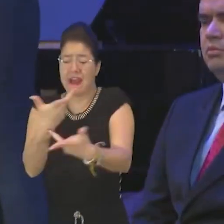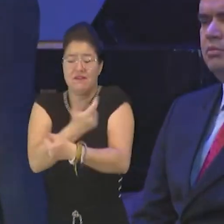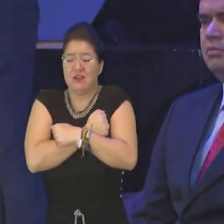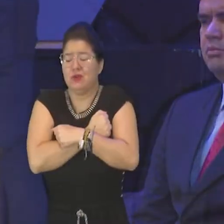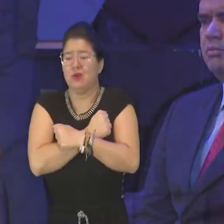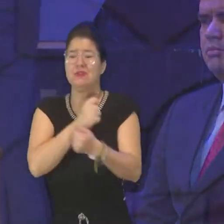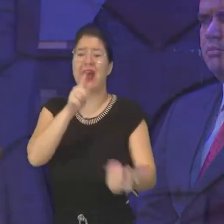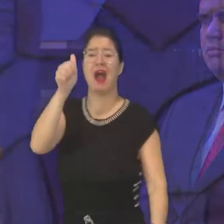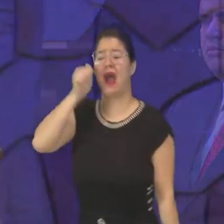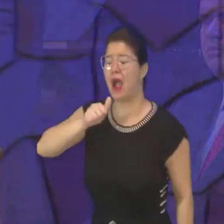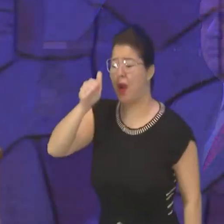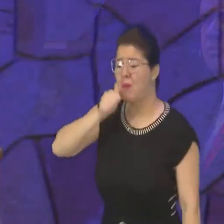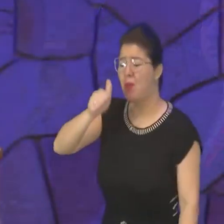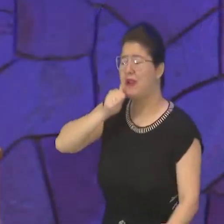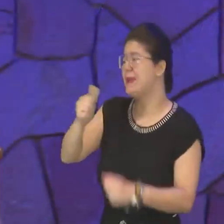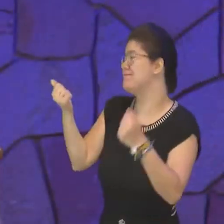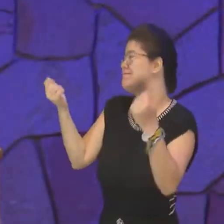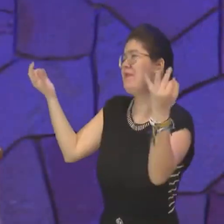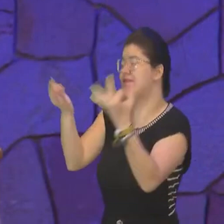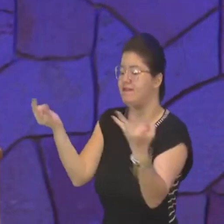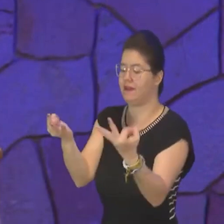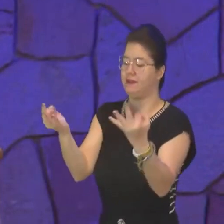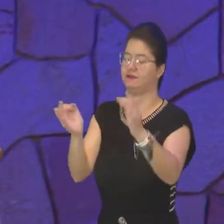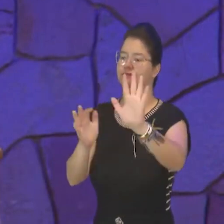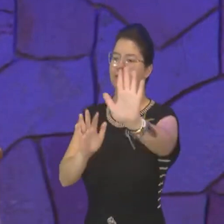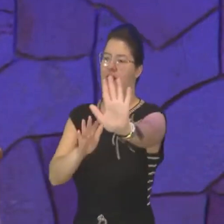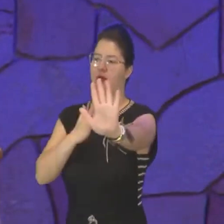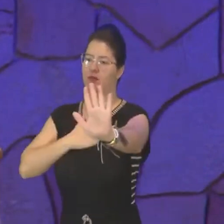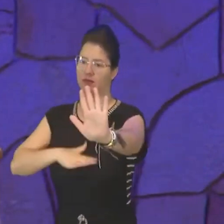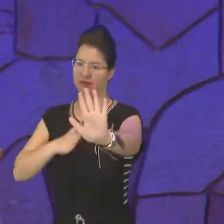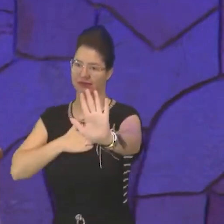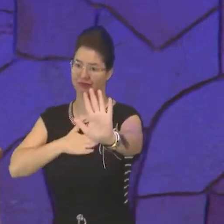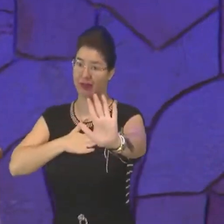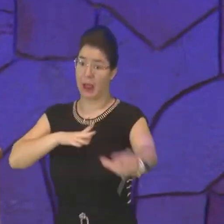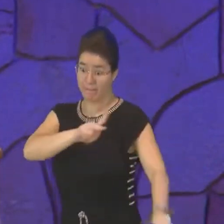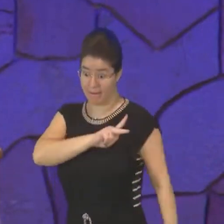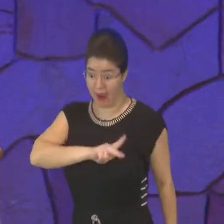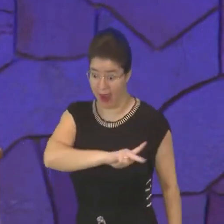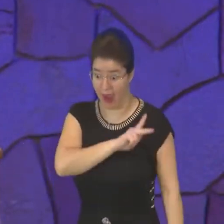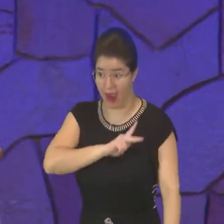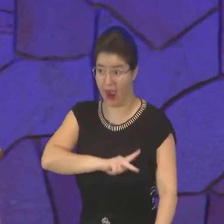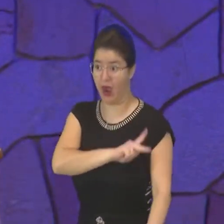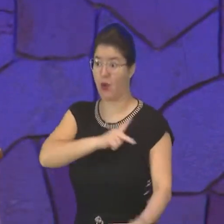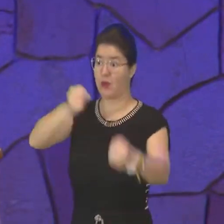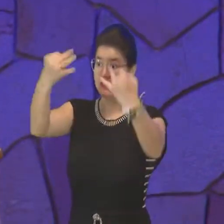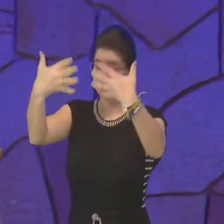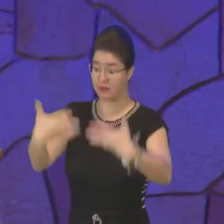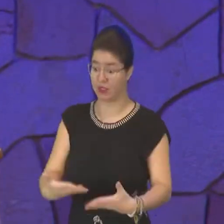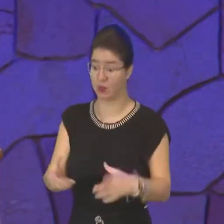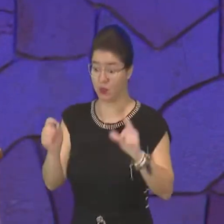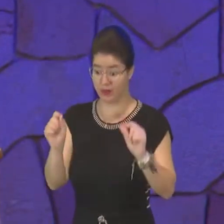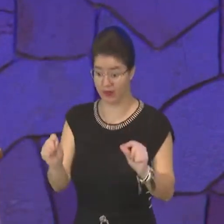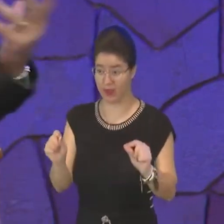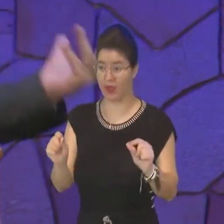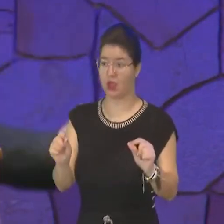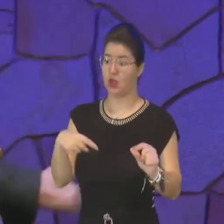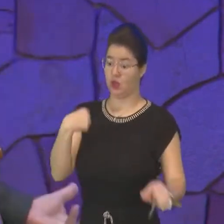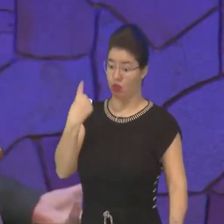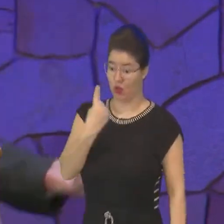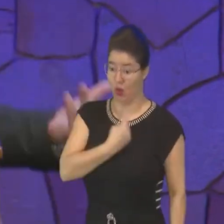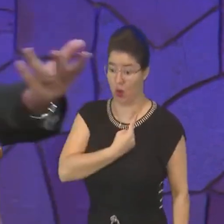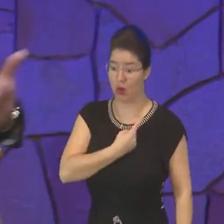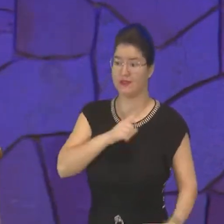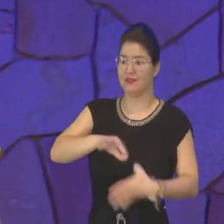que mulher, nunca encontrei igual. O que Paulo está nos trazendo aqui é aquilo que tanto nós,